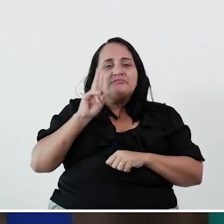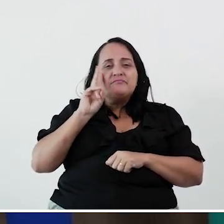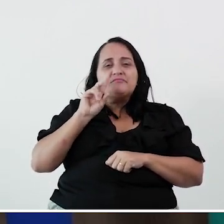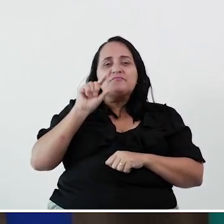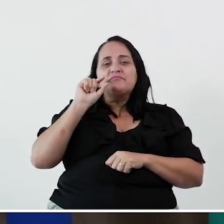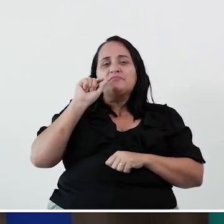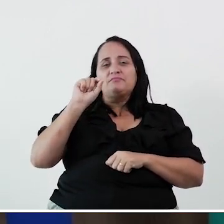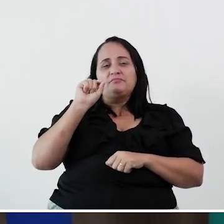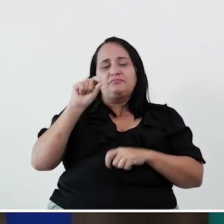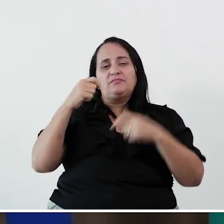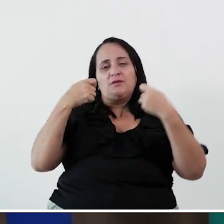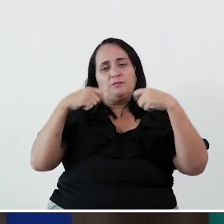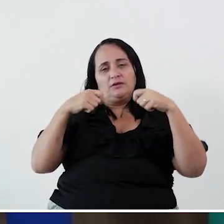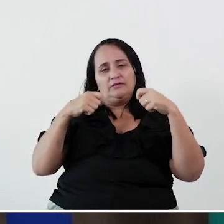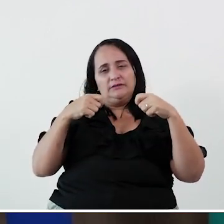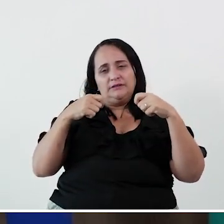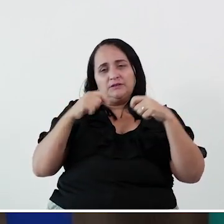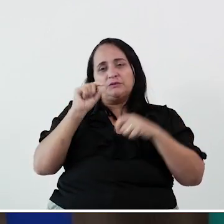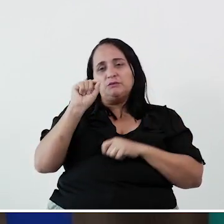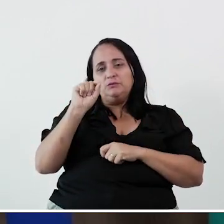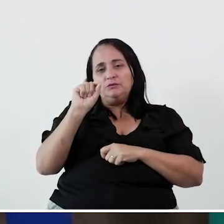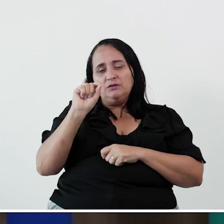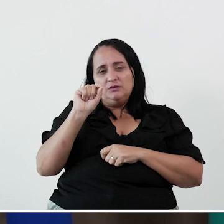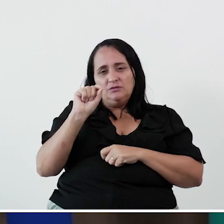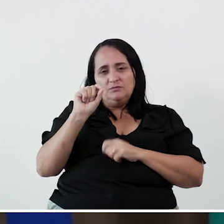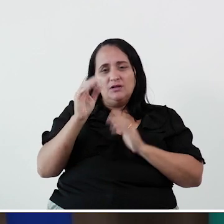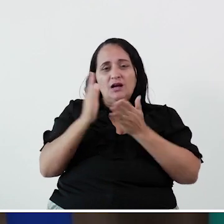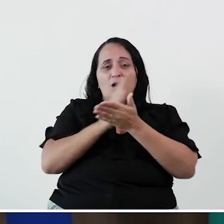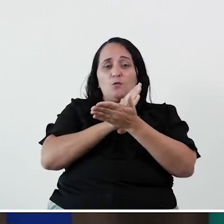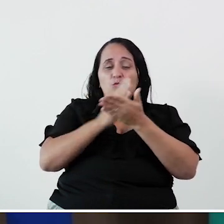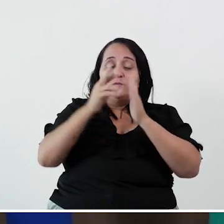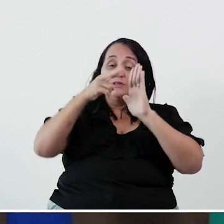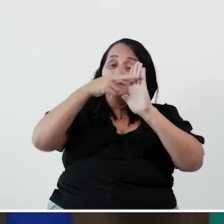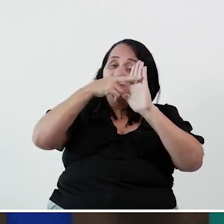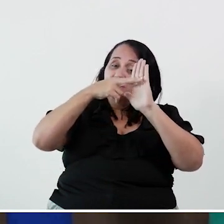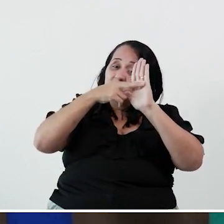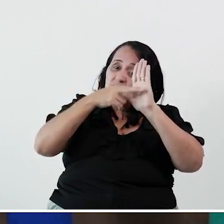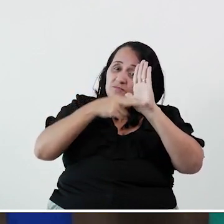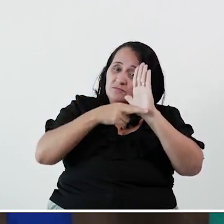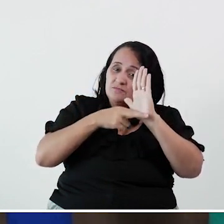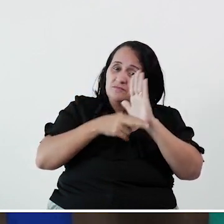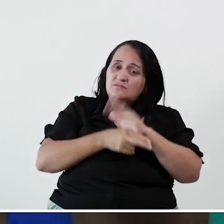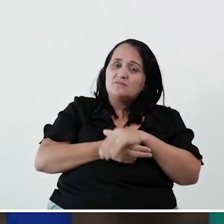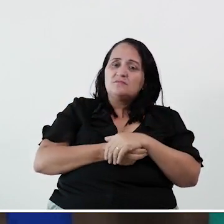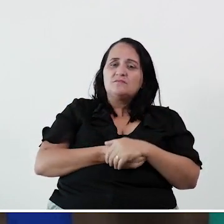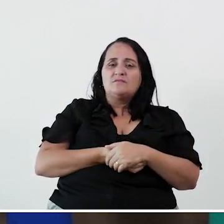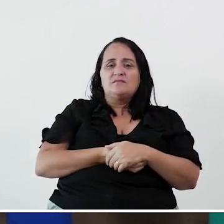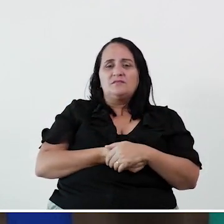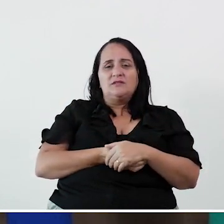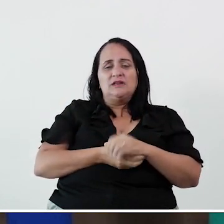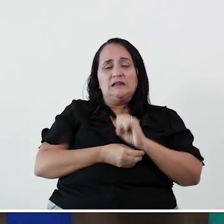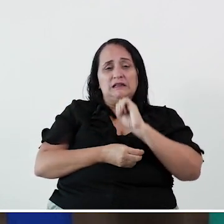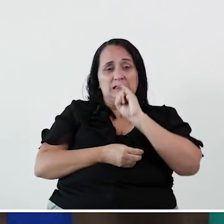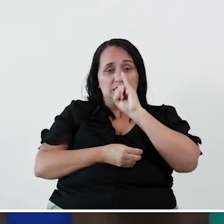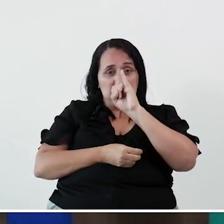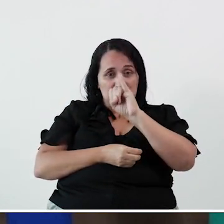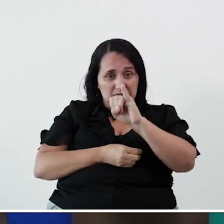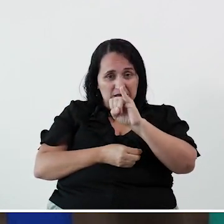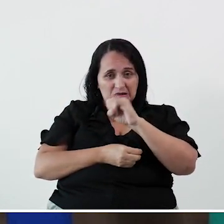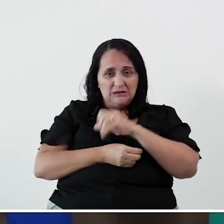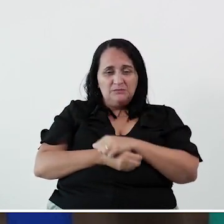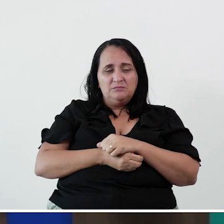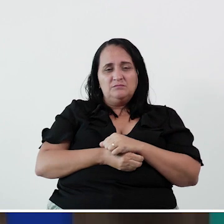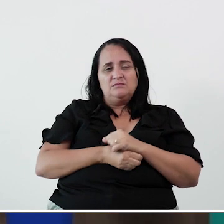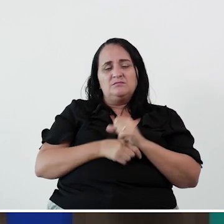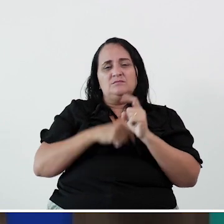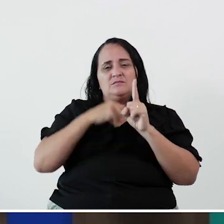numérica, nós devemos levar em consideração algumas regras. A primeira regra, se aparecem